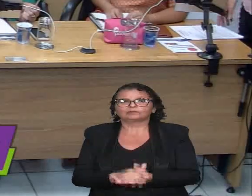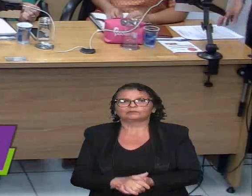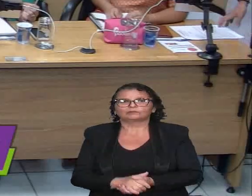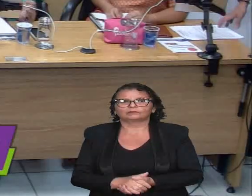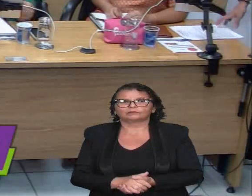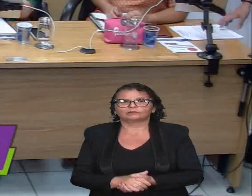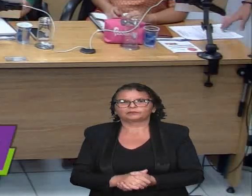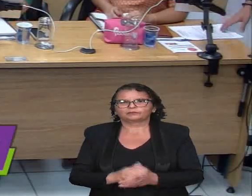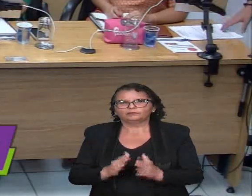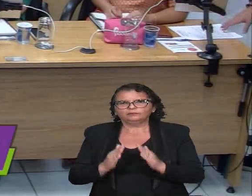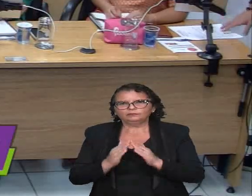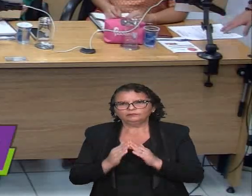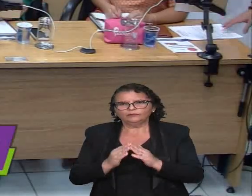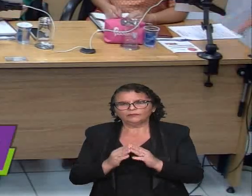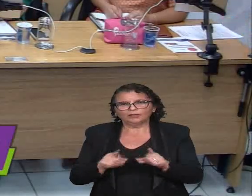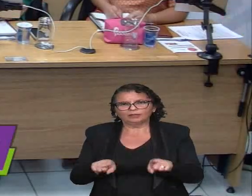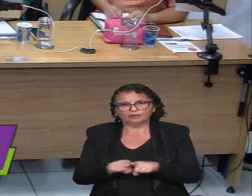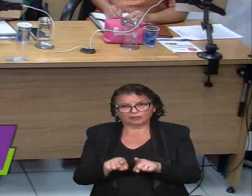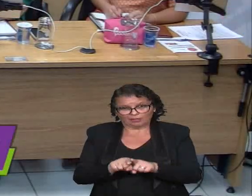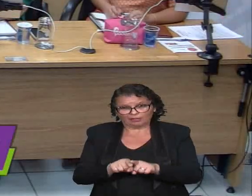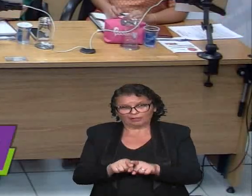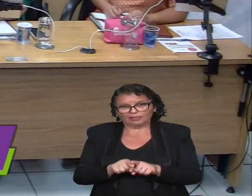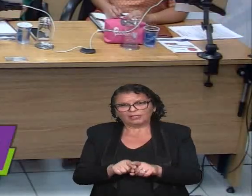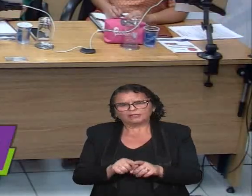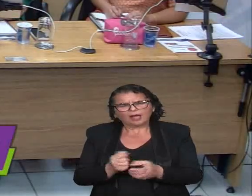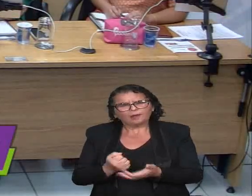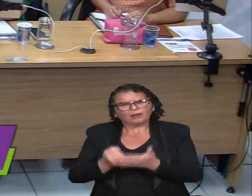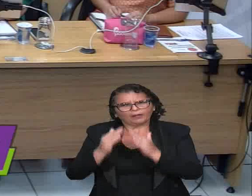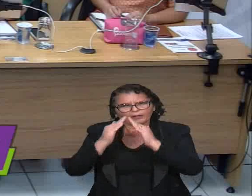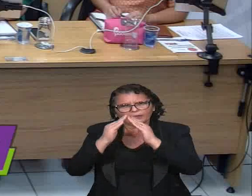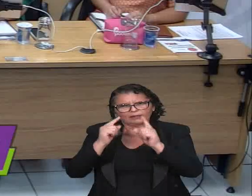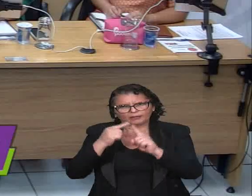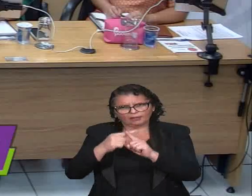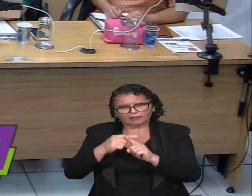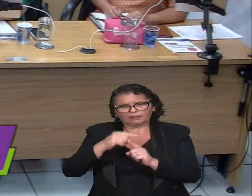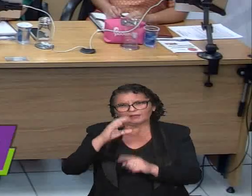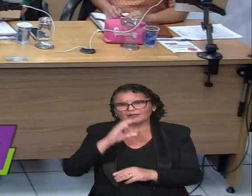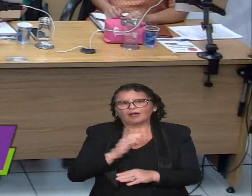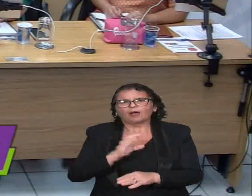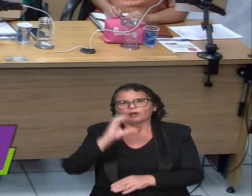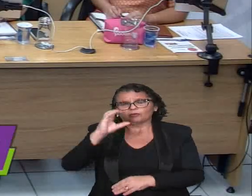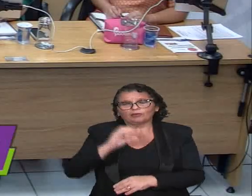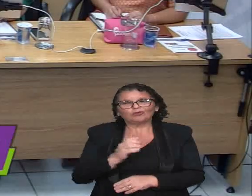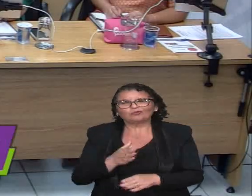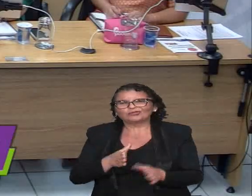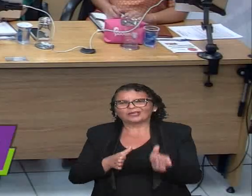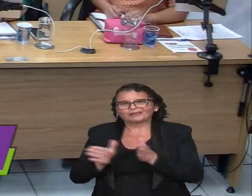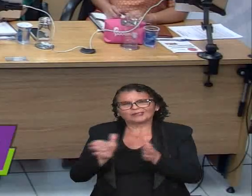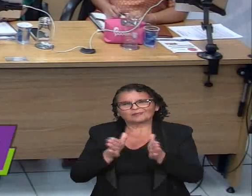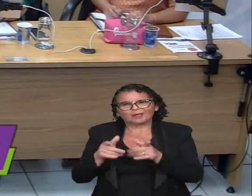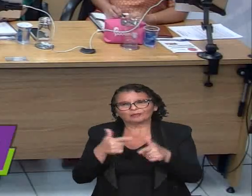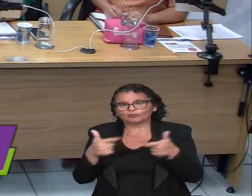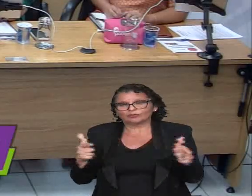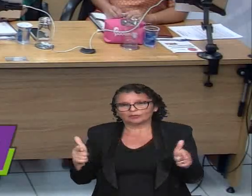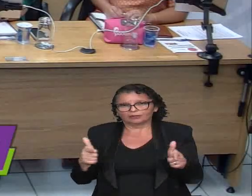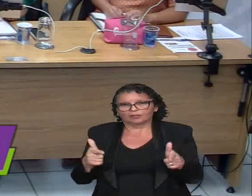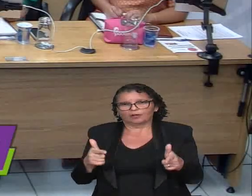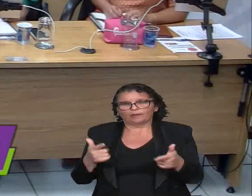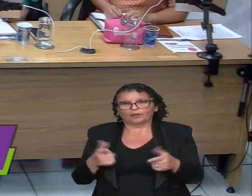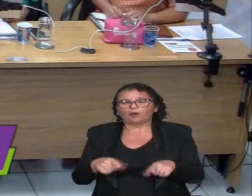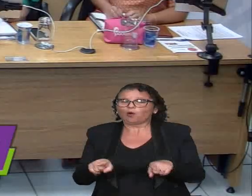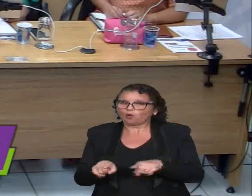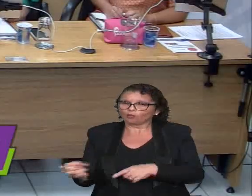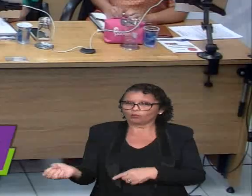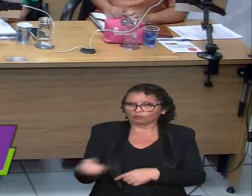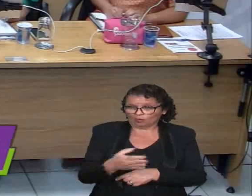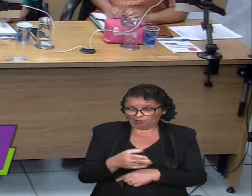a a Igreja Santa Gema galgani né só que não tinha acessibilidade não tinha a infraestrutura necessária hoje Presidente Altino tem uma